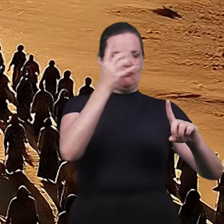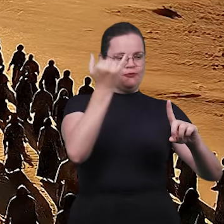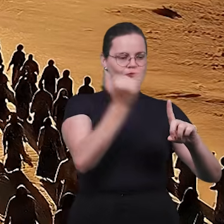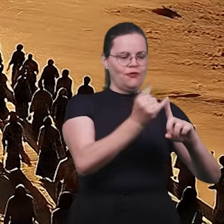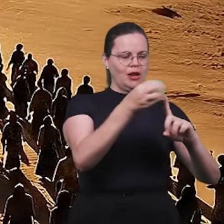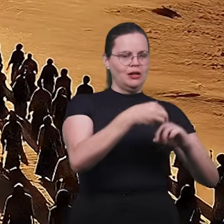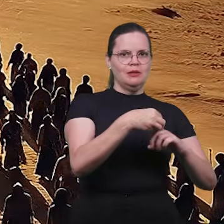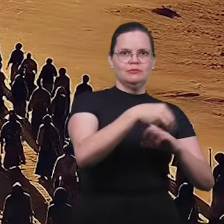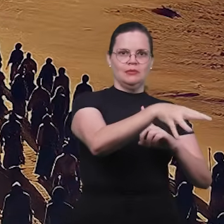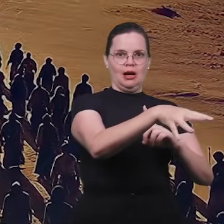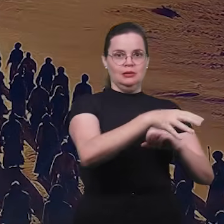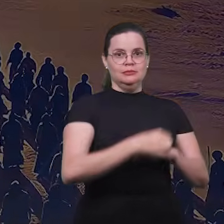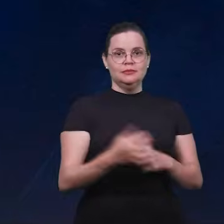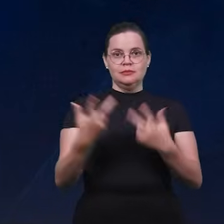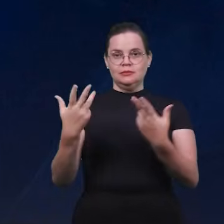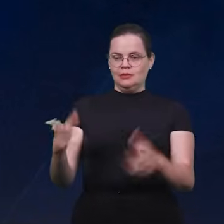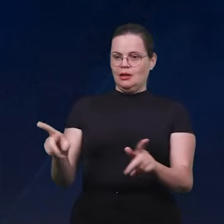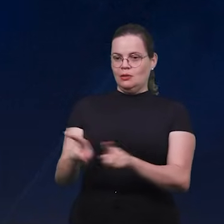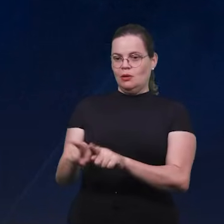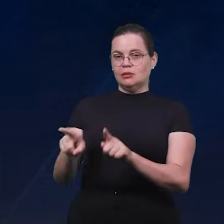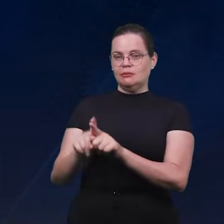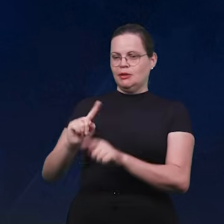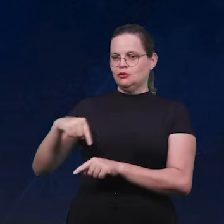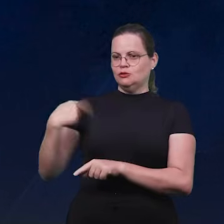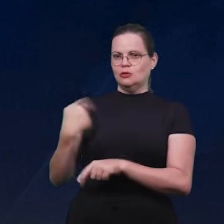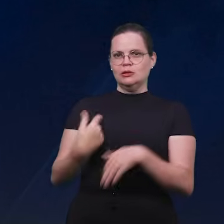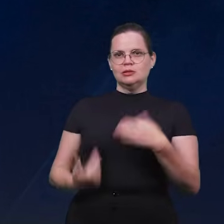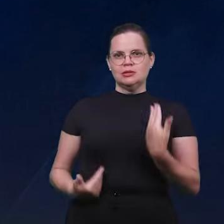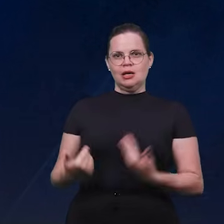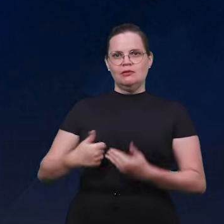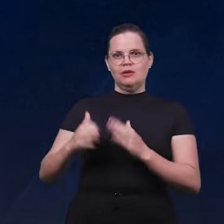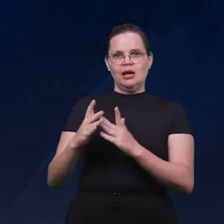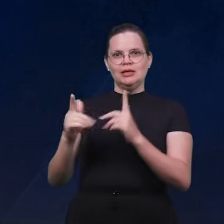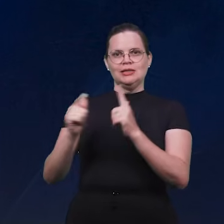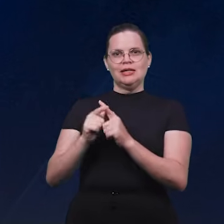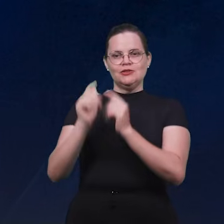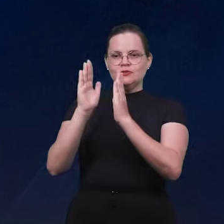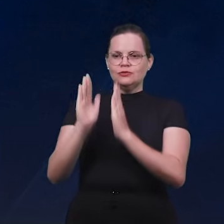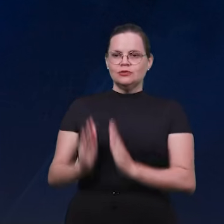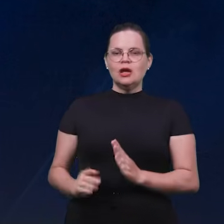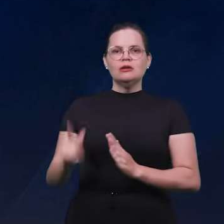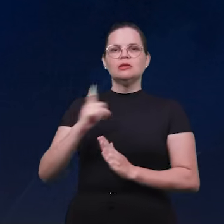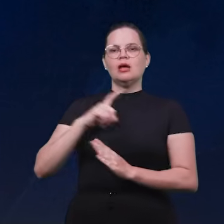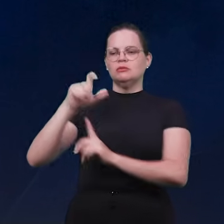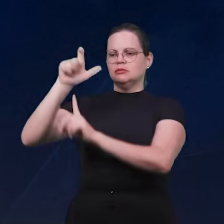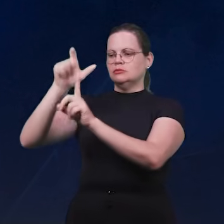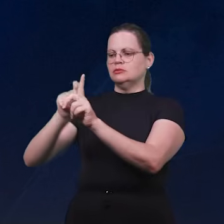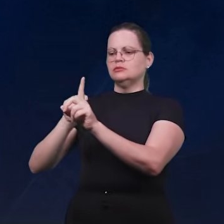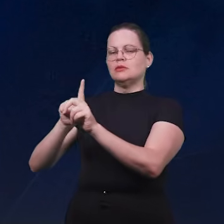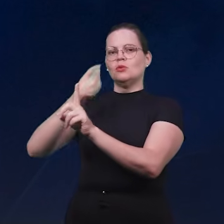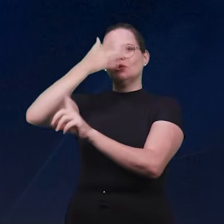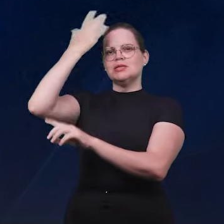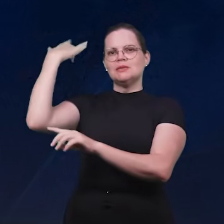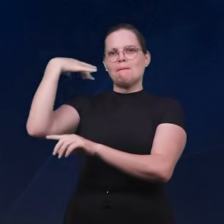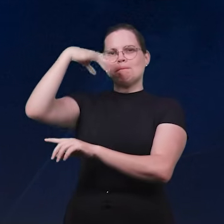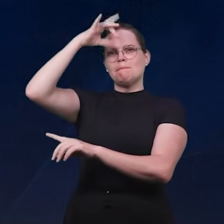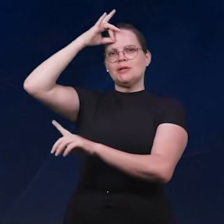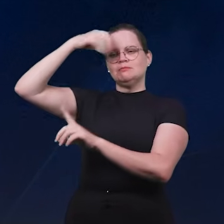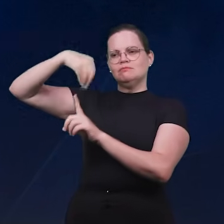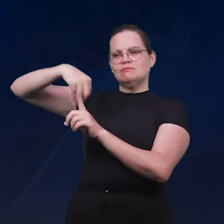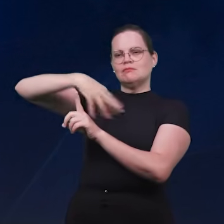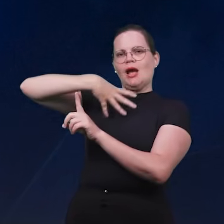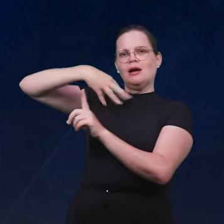a Igreja de Jesus Cristo, ela é conduzida sob o governo e a direção do Espírito